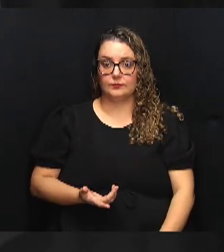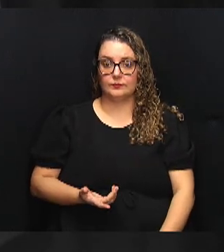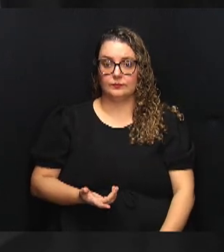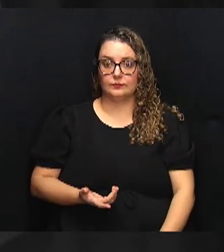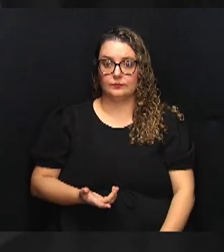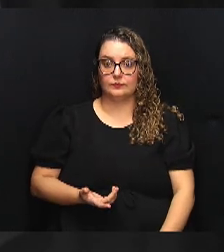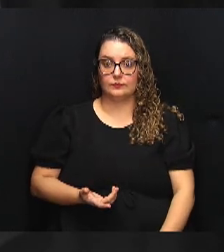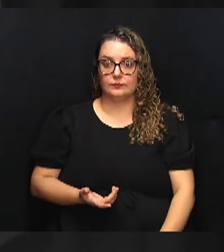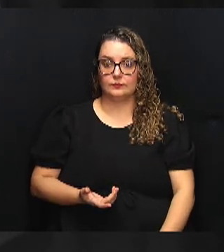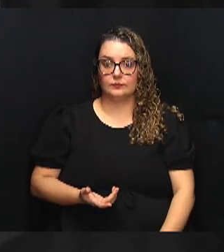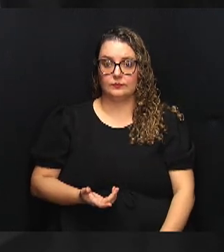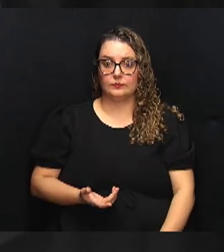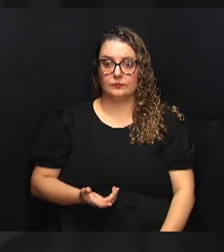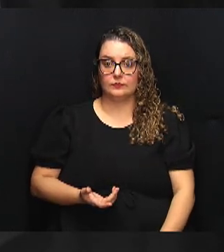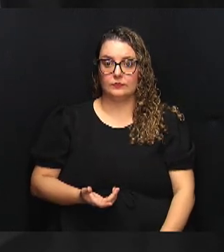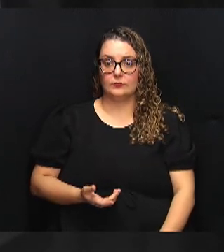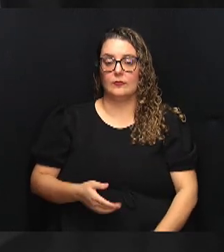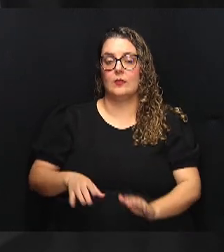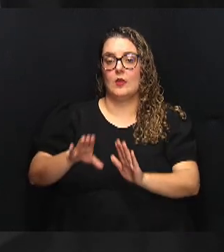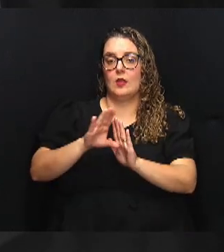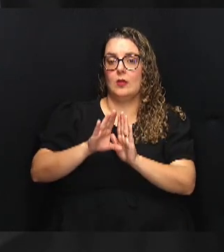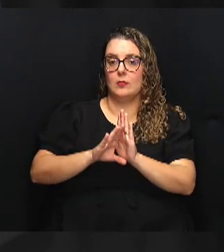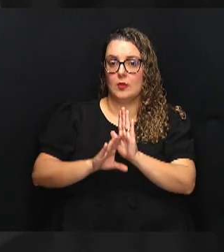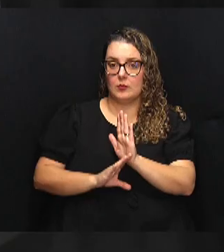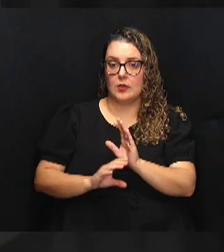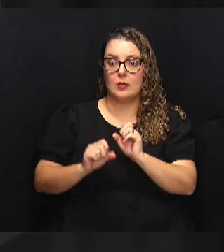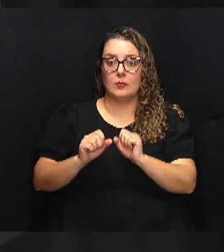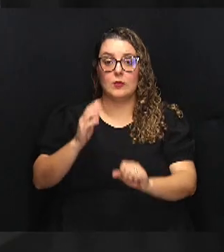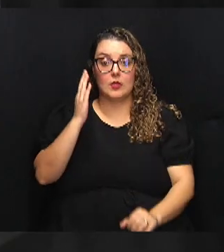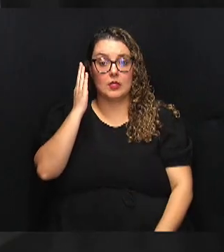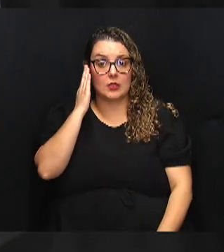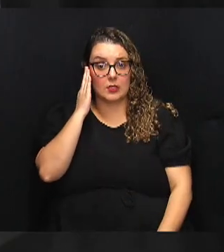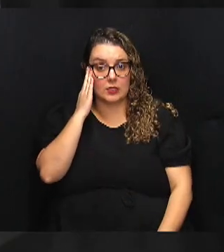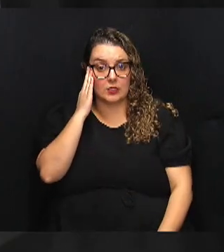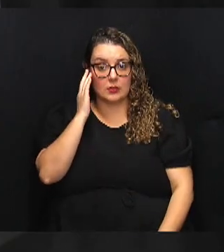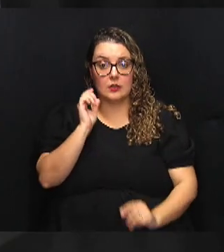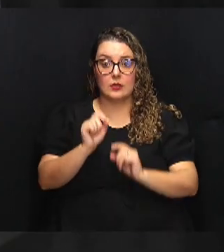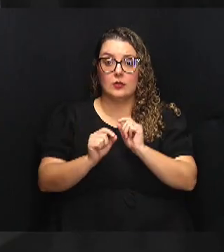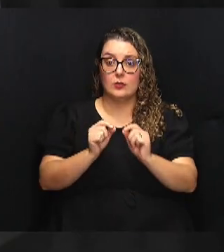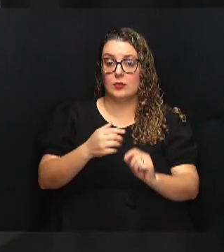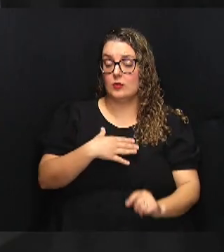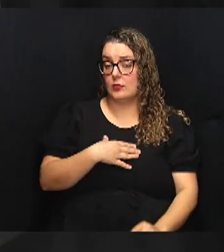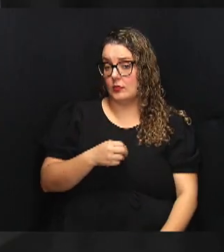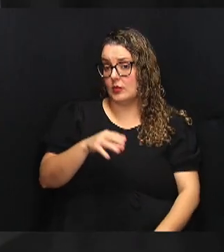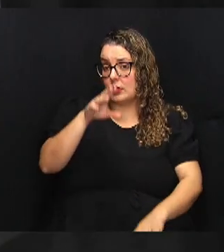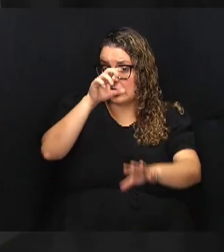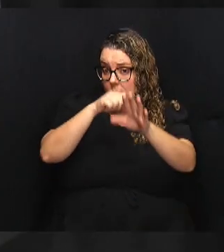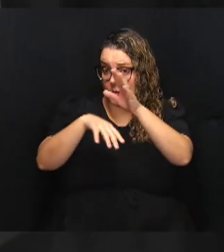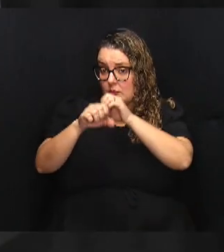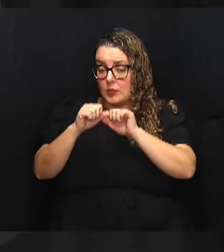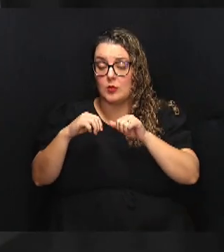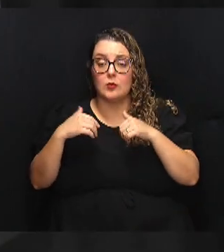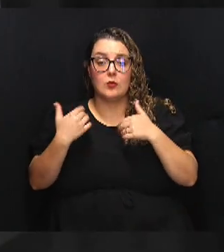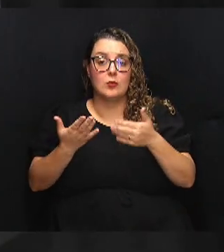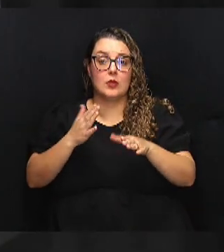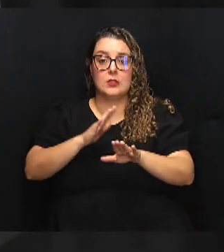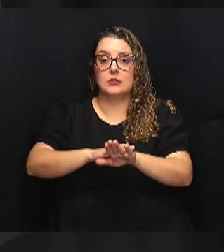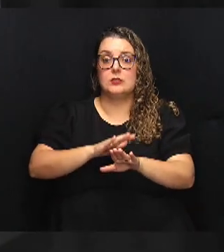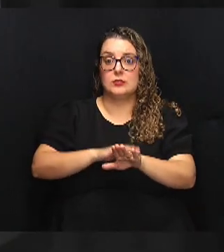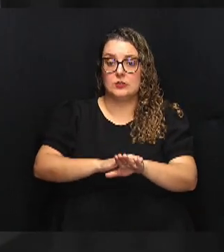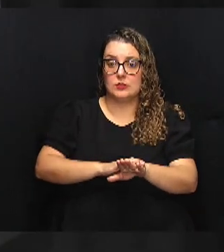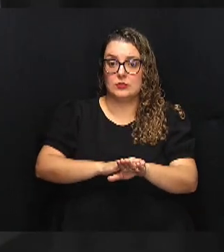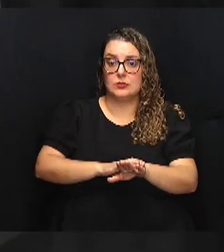a programação e possa saber o que o filho está aprendendo, né? Quais são as atividades